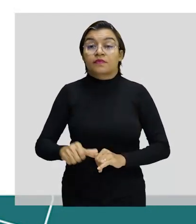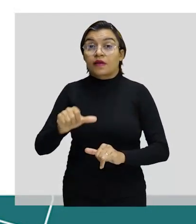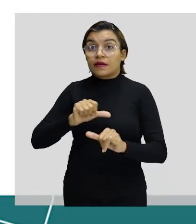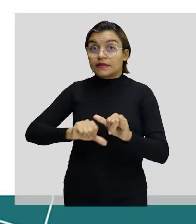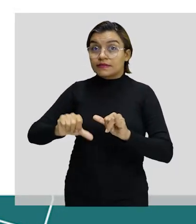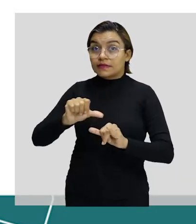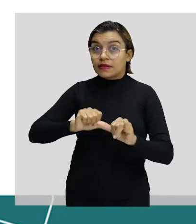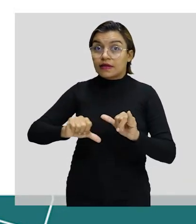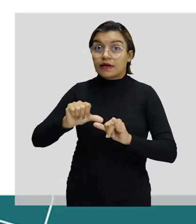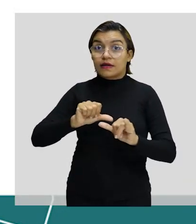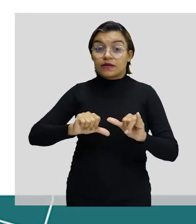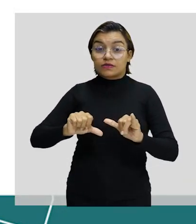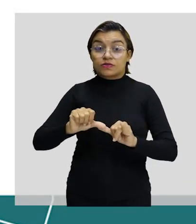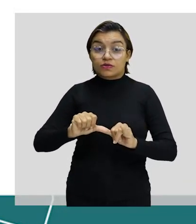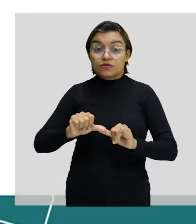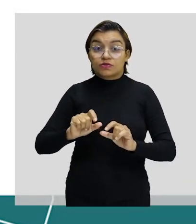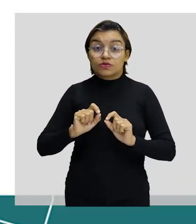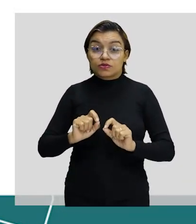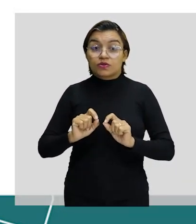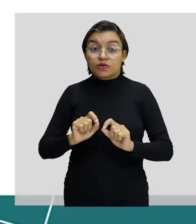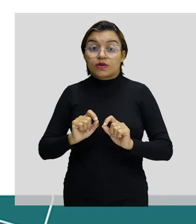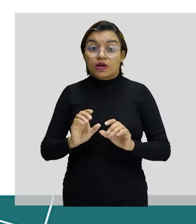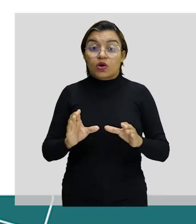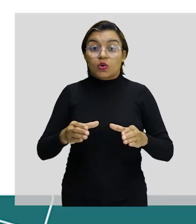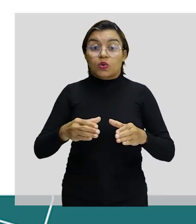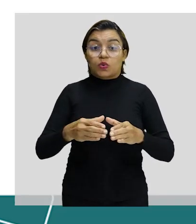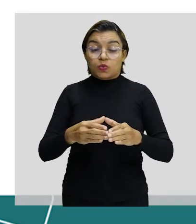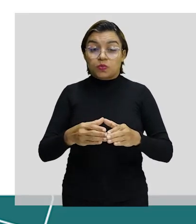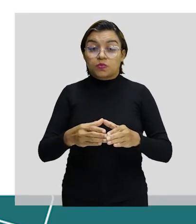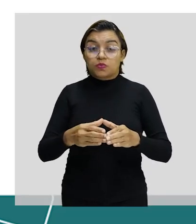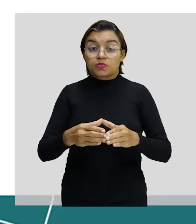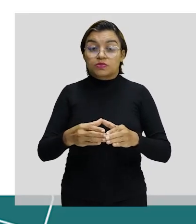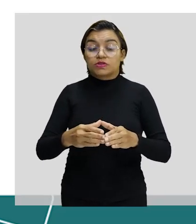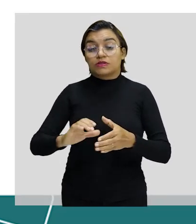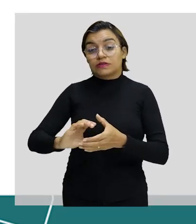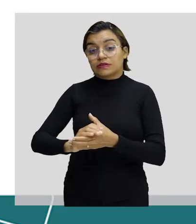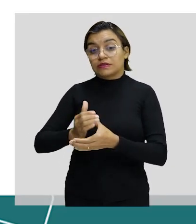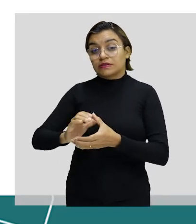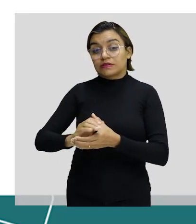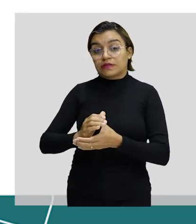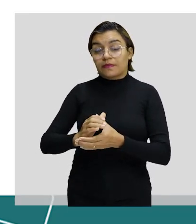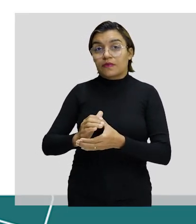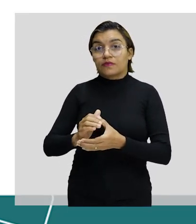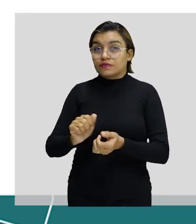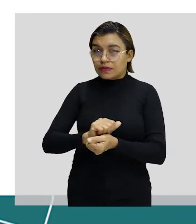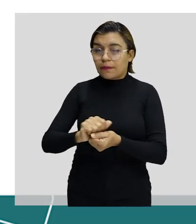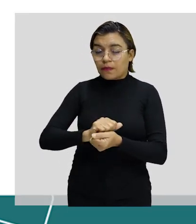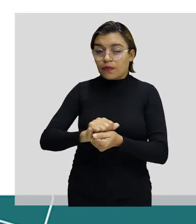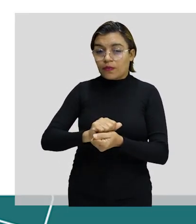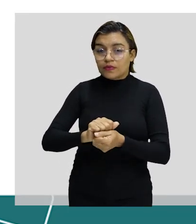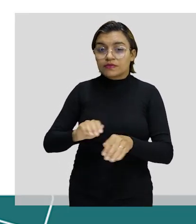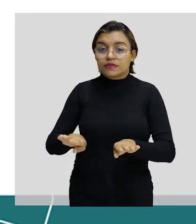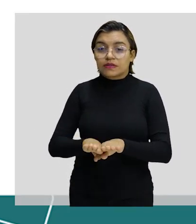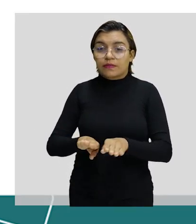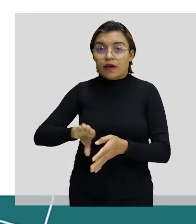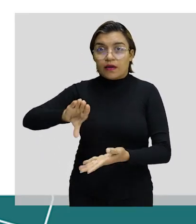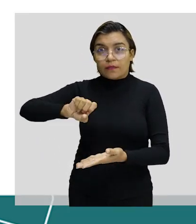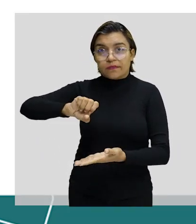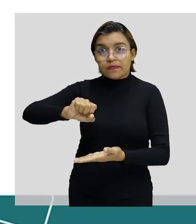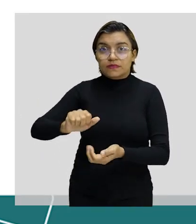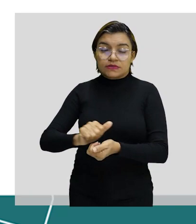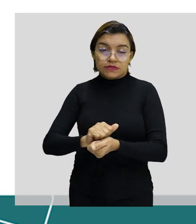a síntese de sabões e detergentes e um pouquinho sobre a química desses componentes